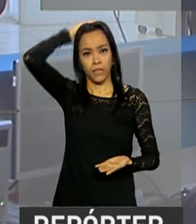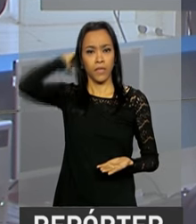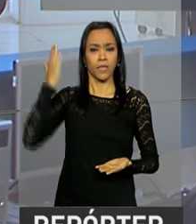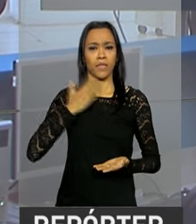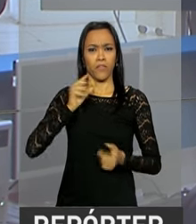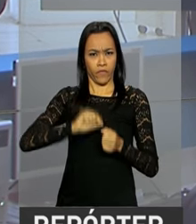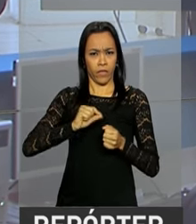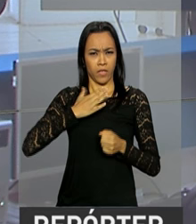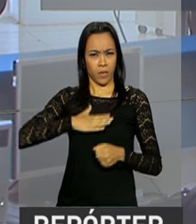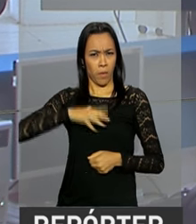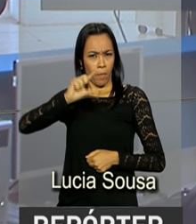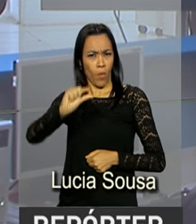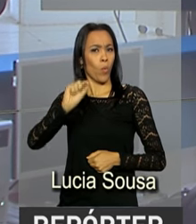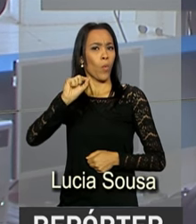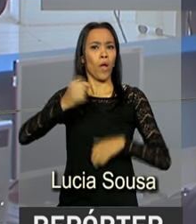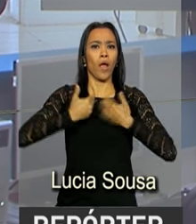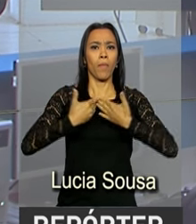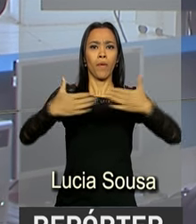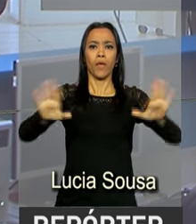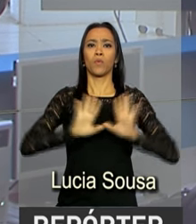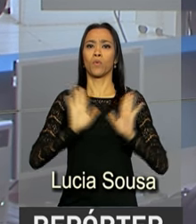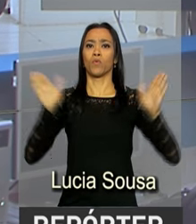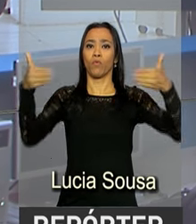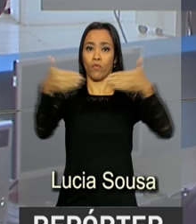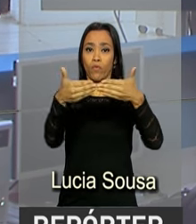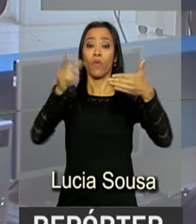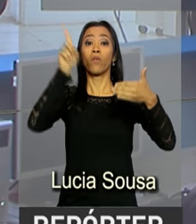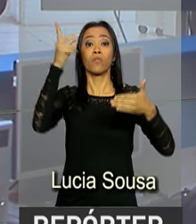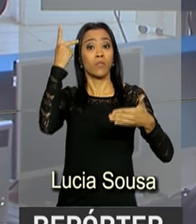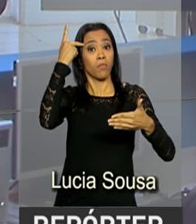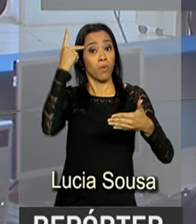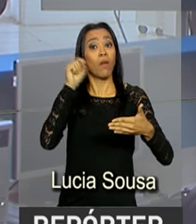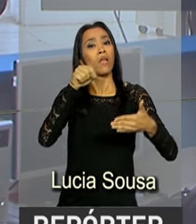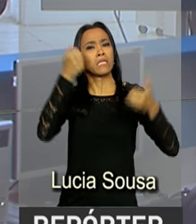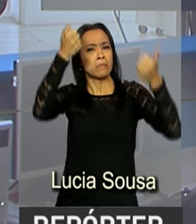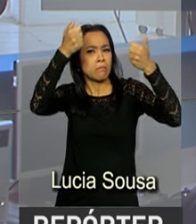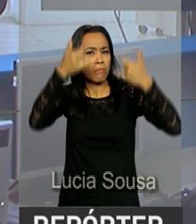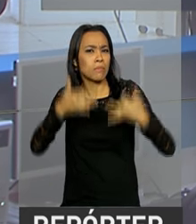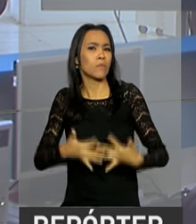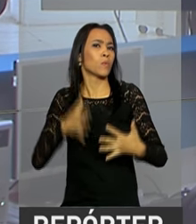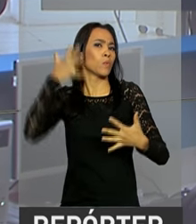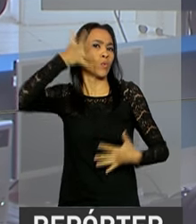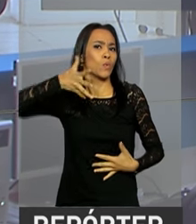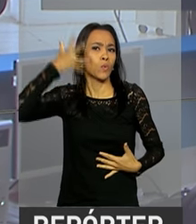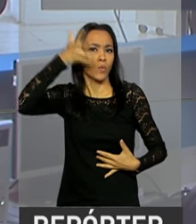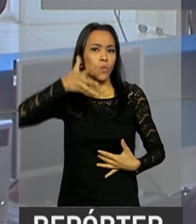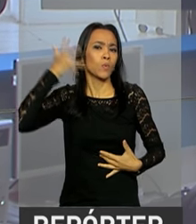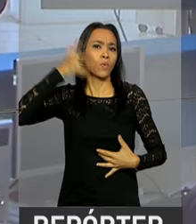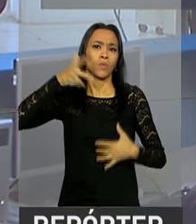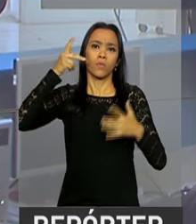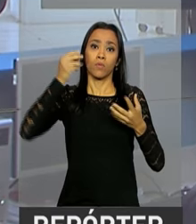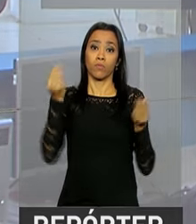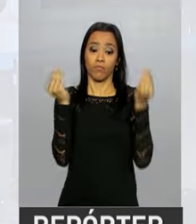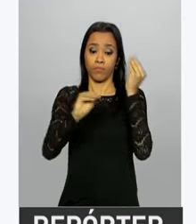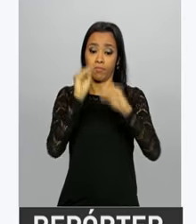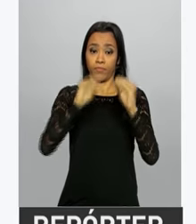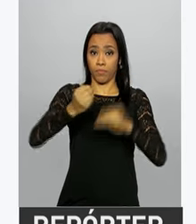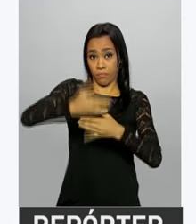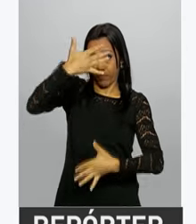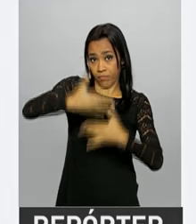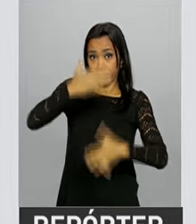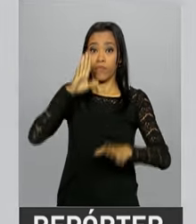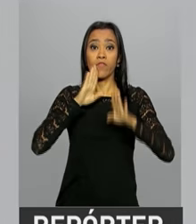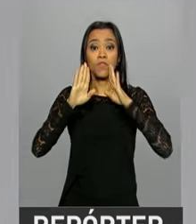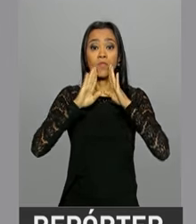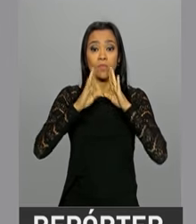agora a pouco em São Paulo a abertura do fórum da revista Exame. Ele repercutiu o discurso feito aos convidados em uma rede social. Michel